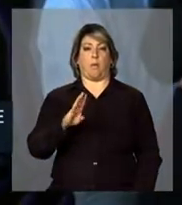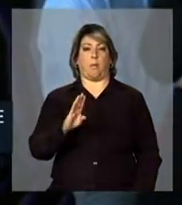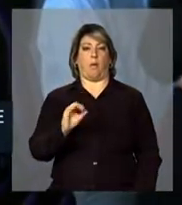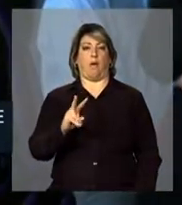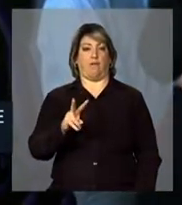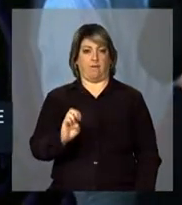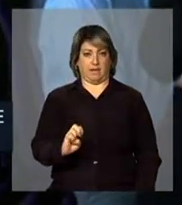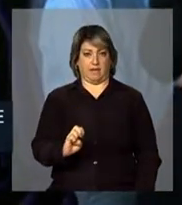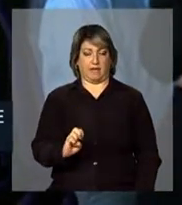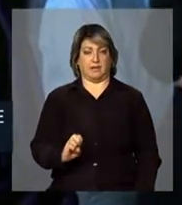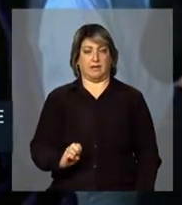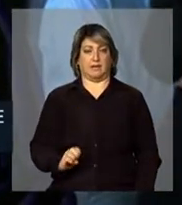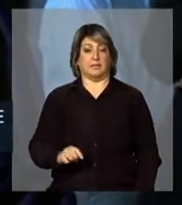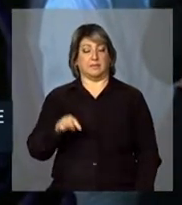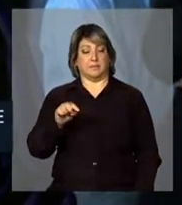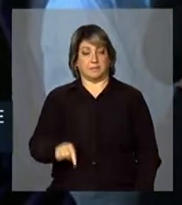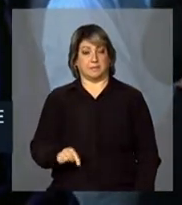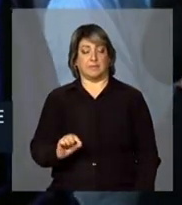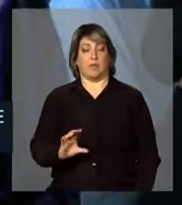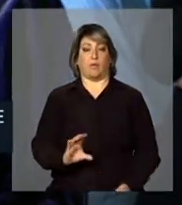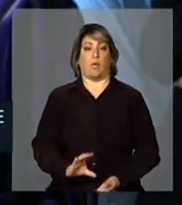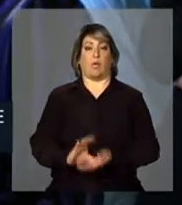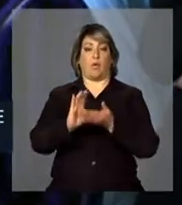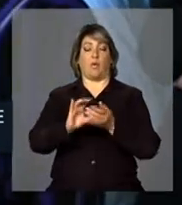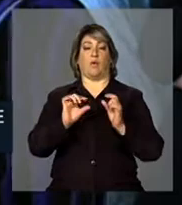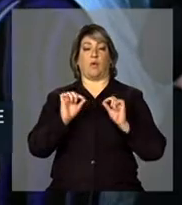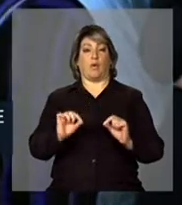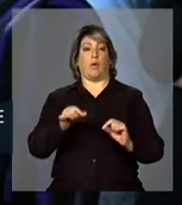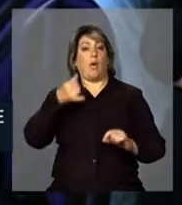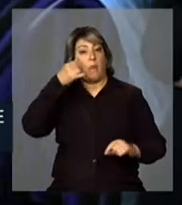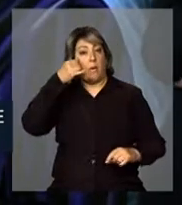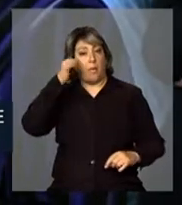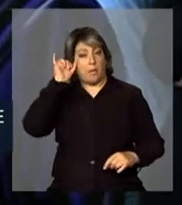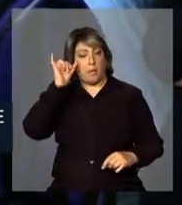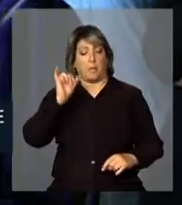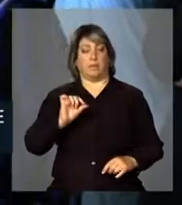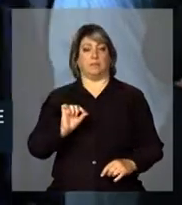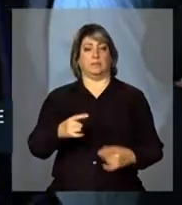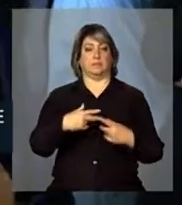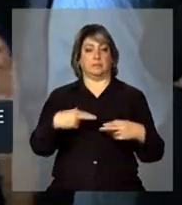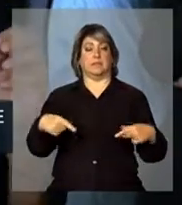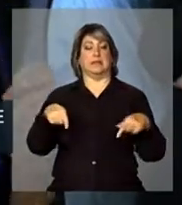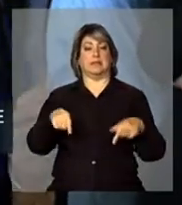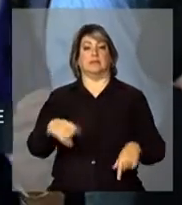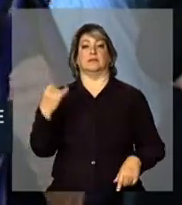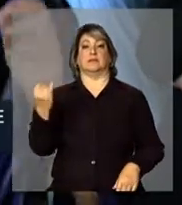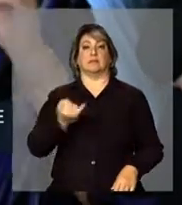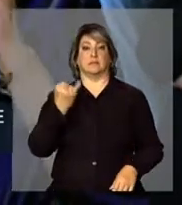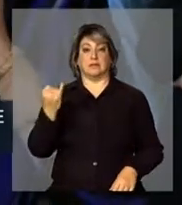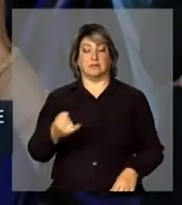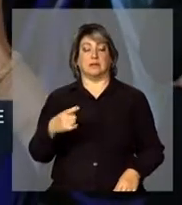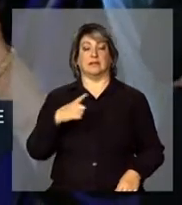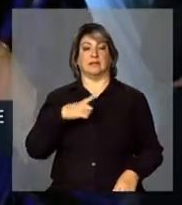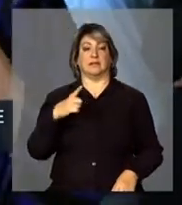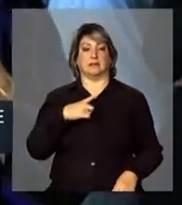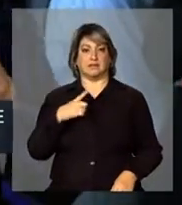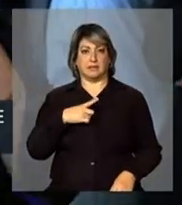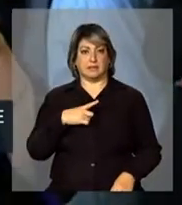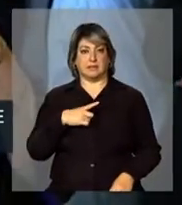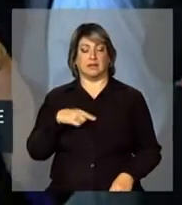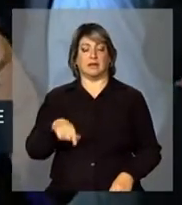Combov, o conselho do setor bovino, eu acho que ele é um conselho de cadeia. Ele tem por